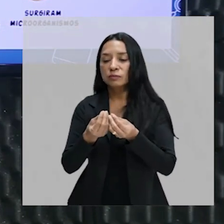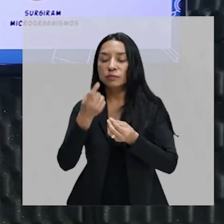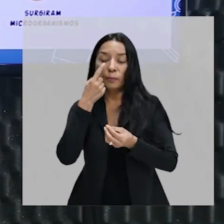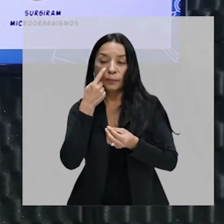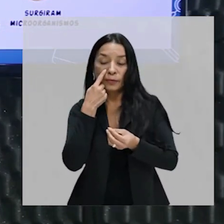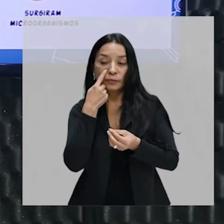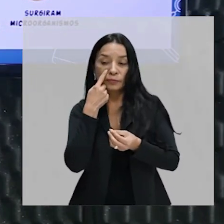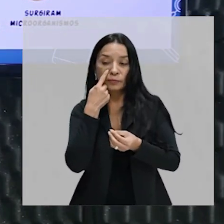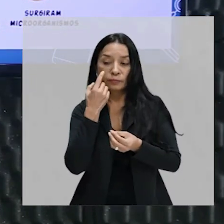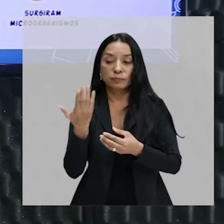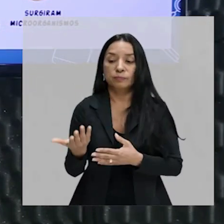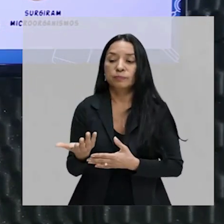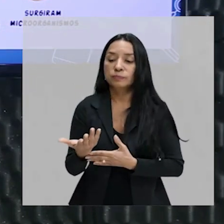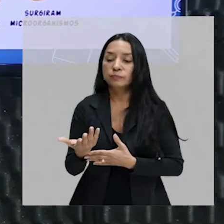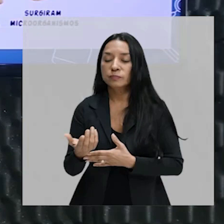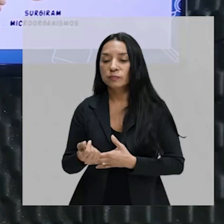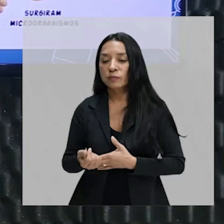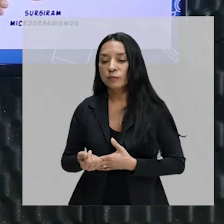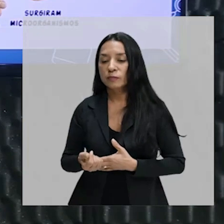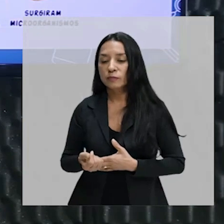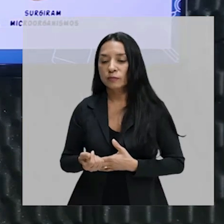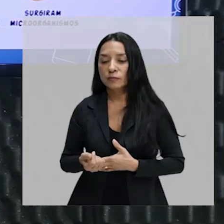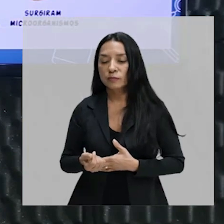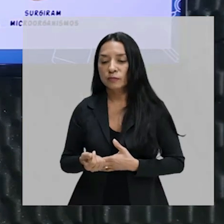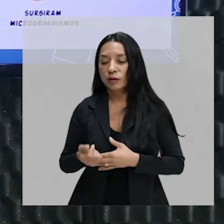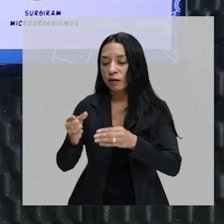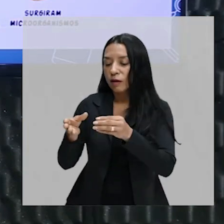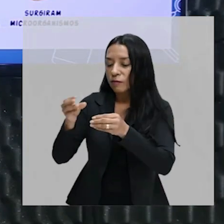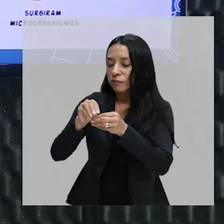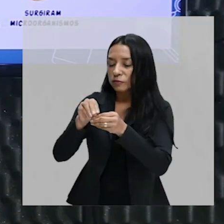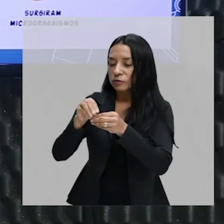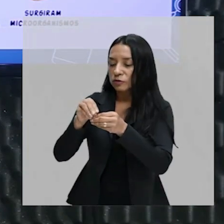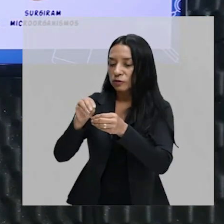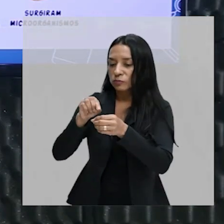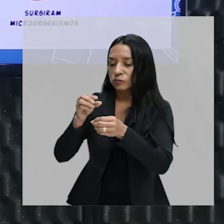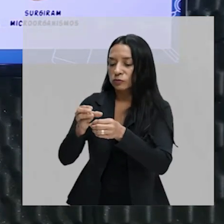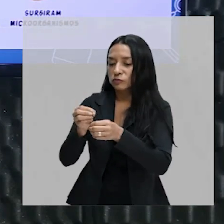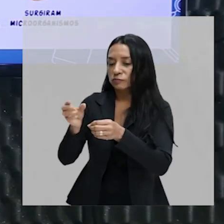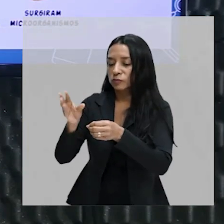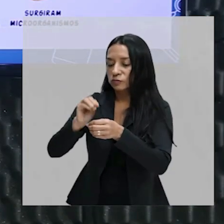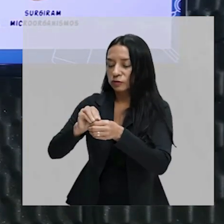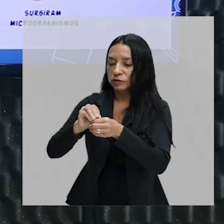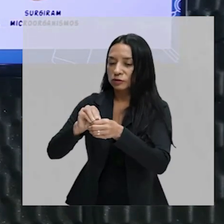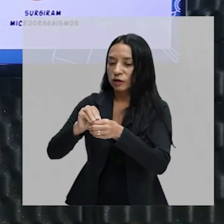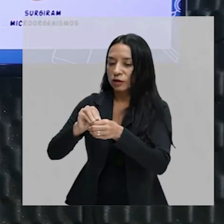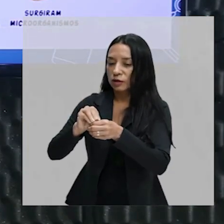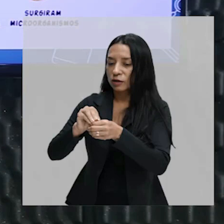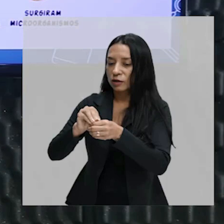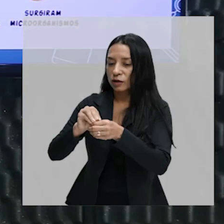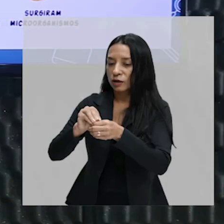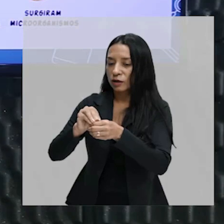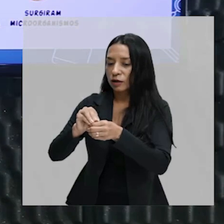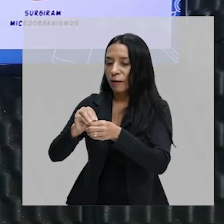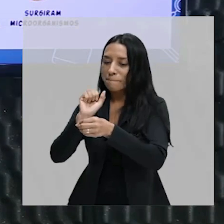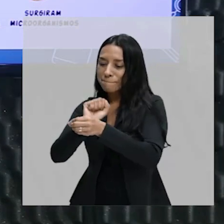vendo quando eu fechei esse vidro aqui esse balão eu impedi que